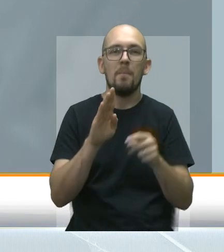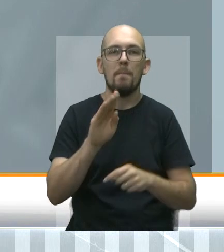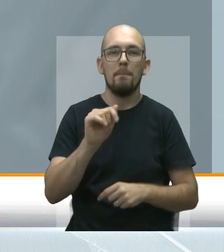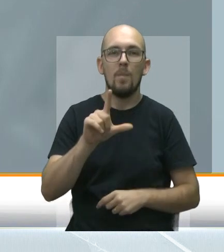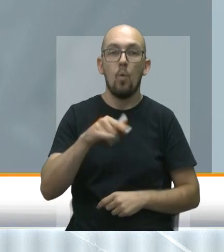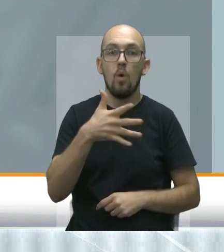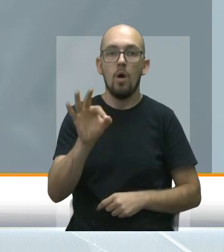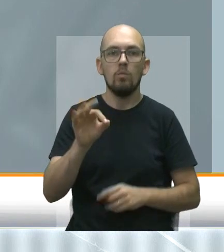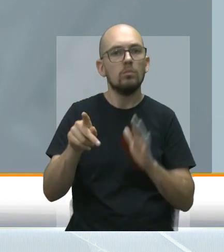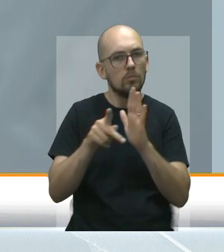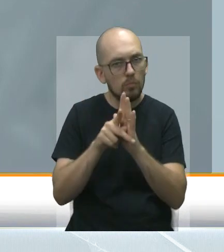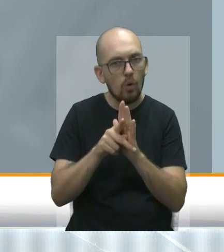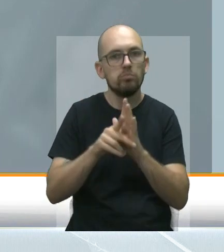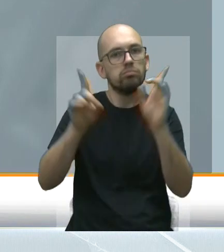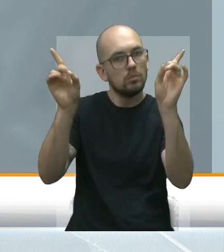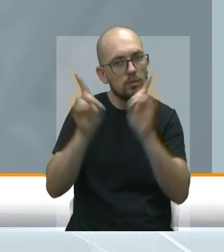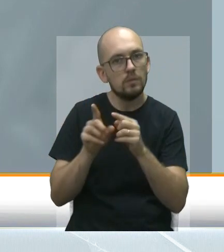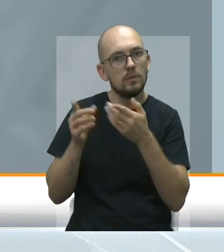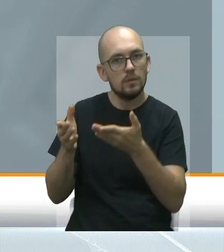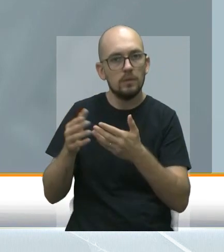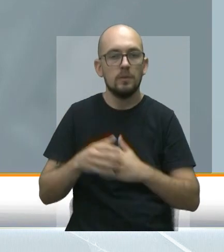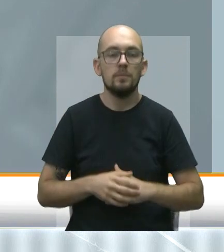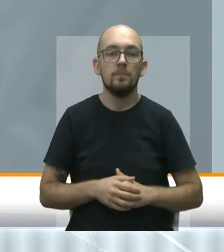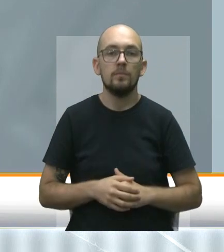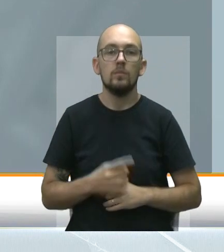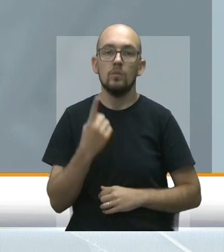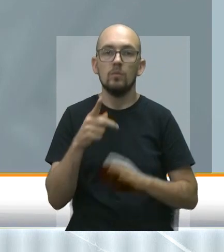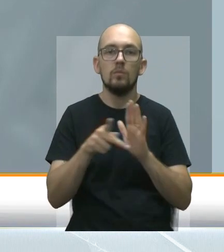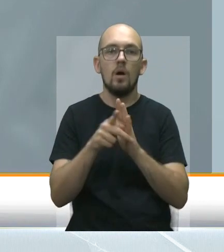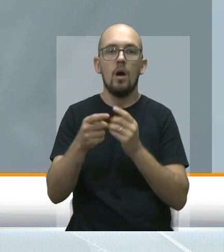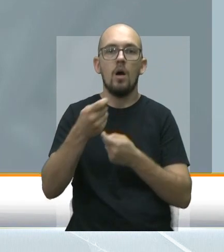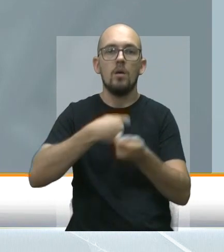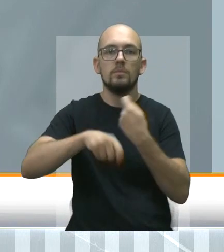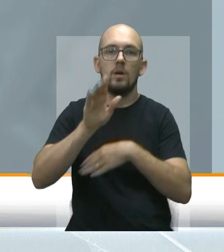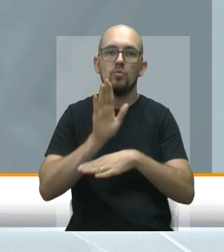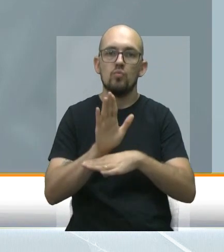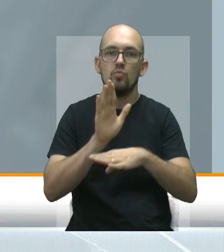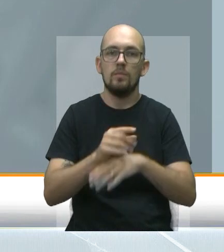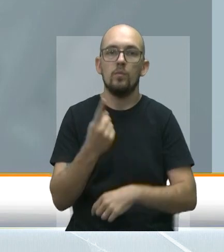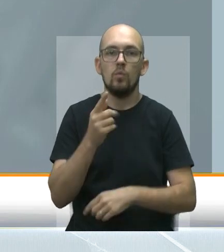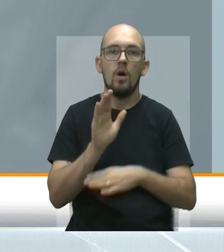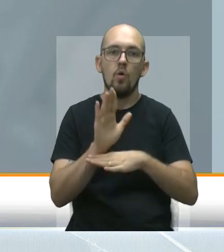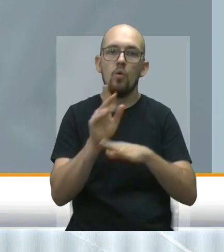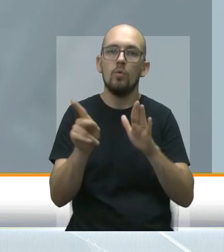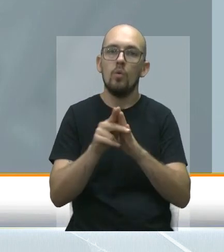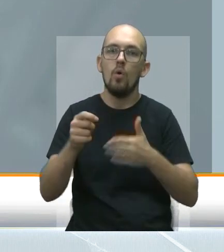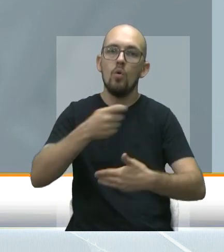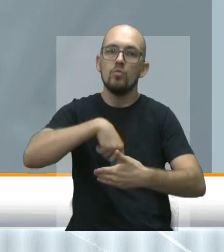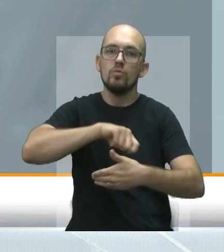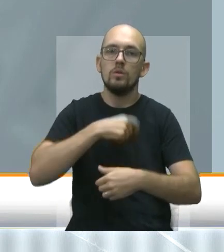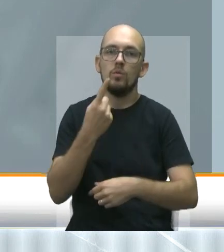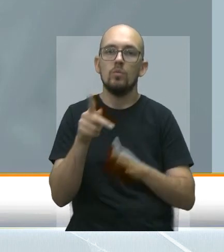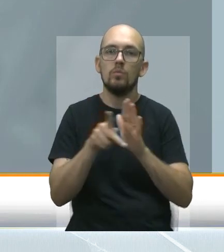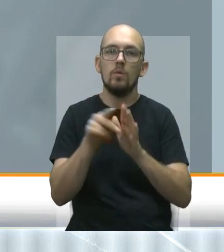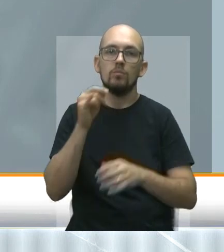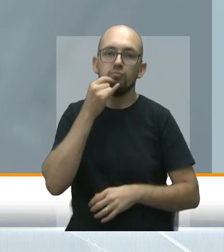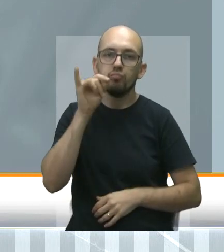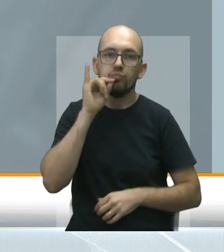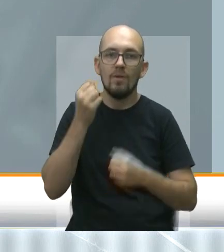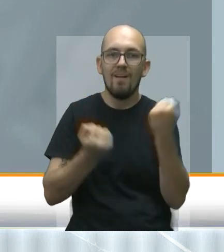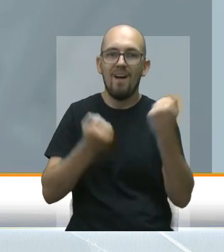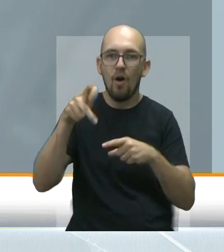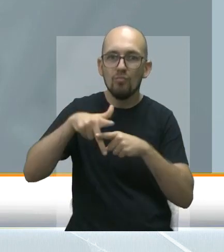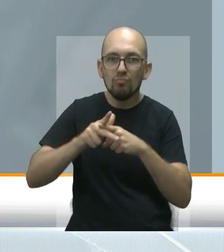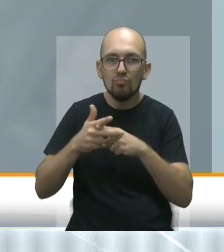pessoa com deficiência, 1 para auxiliar administrativo, 1 para auxiliar de cozinha, 1 para eletricista de